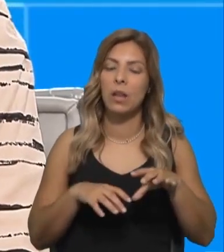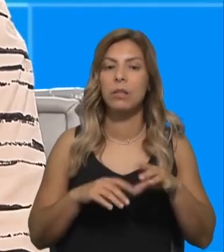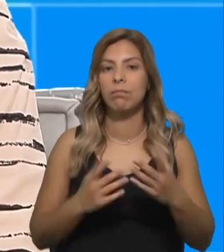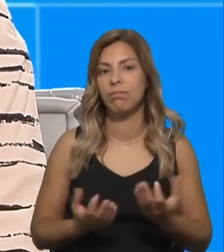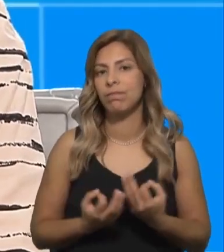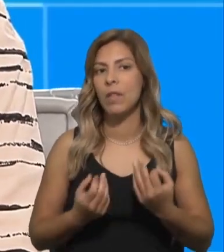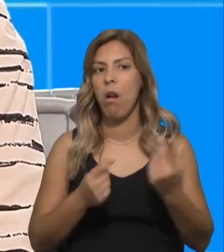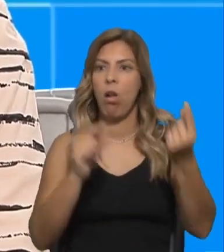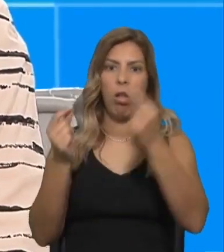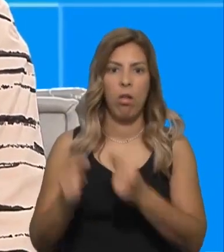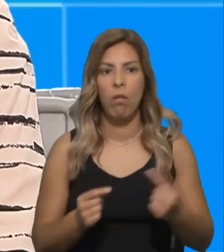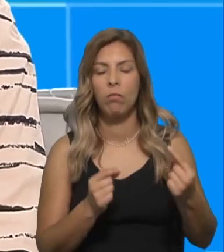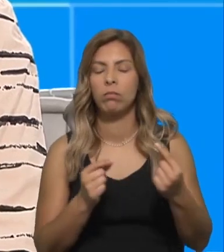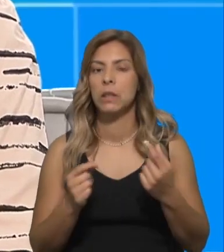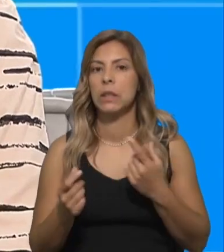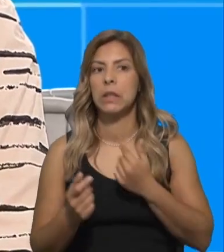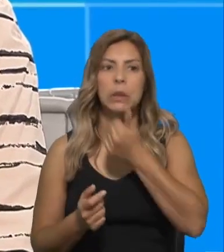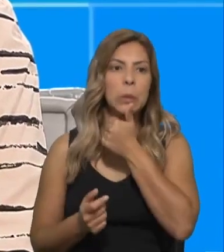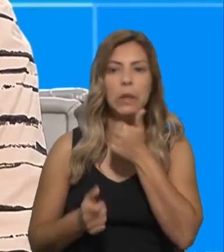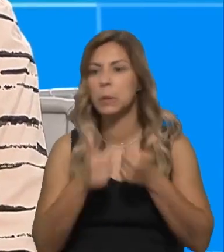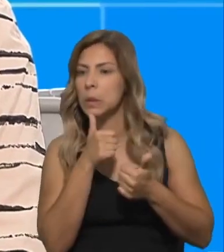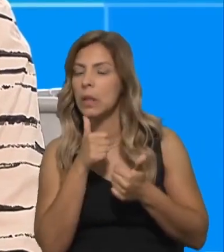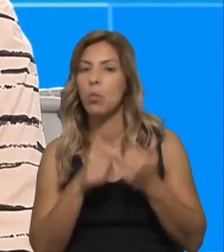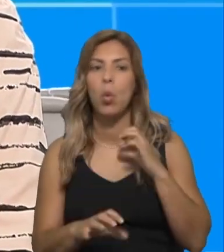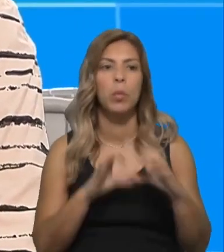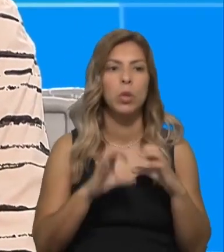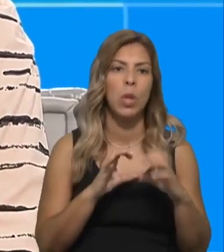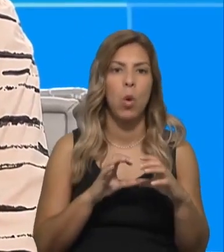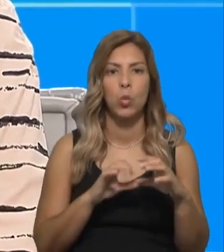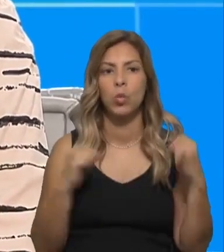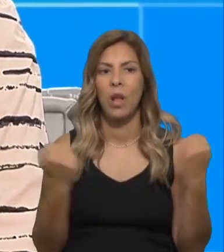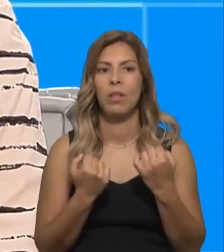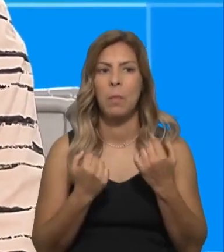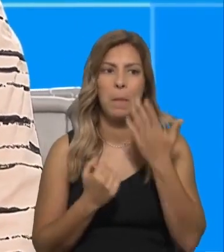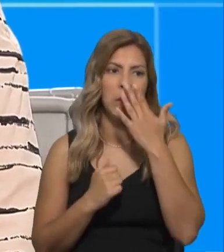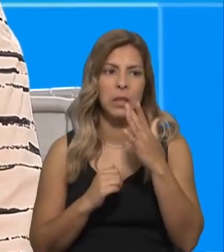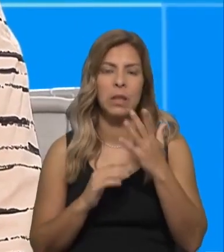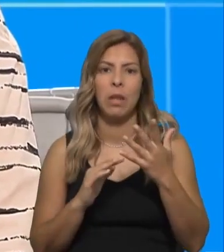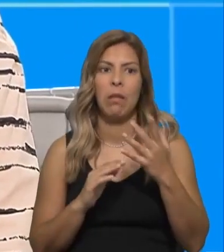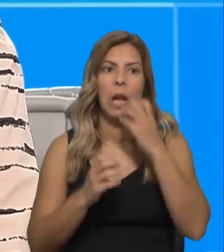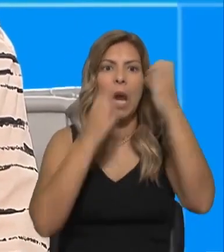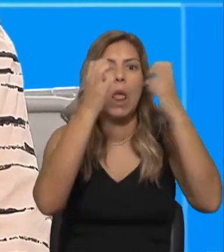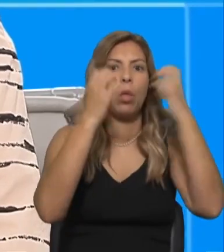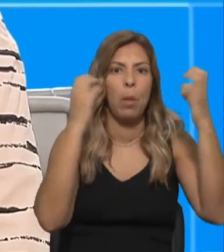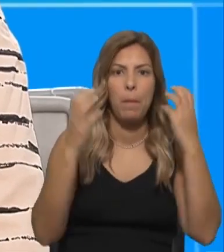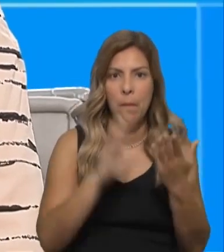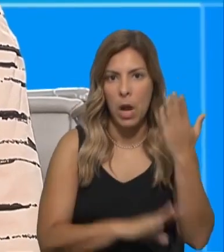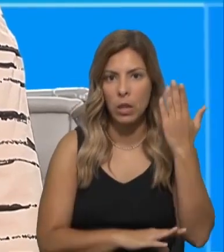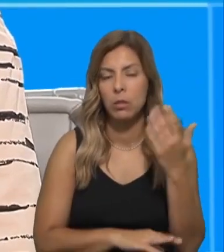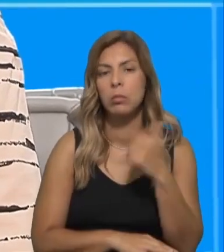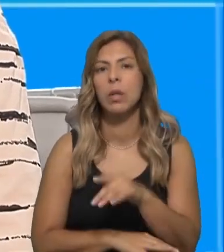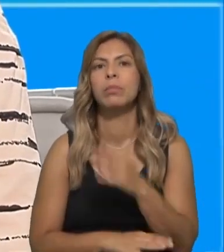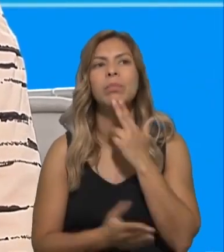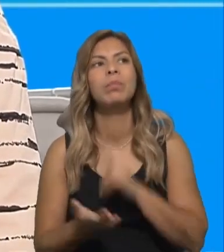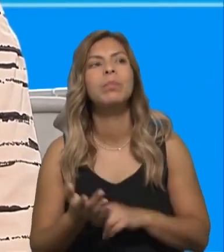definiu como uma torre de Babel, em que a comunicação é mais gritos e palavras de princípio e de